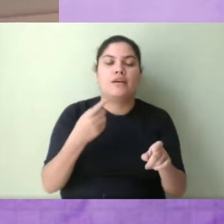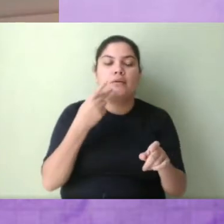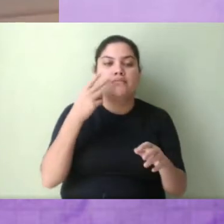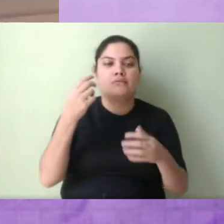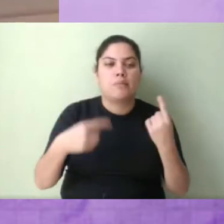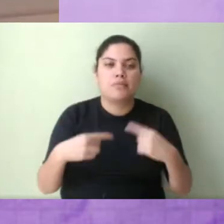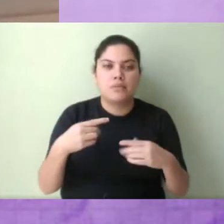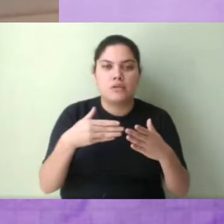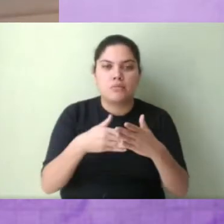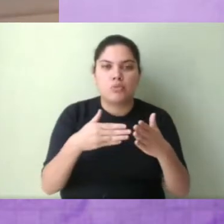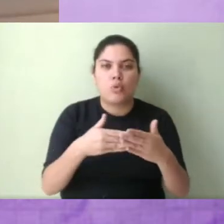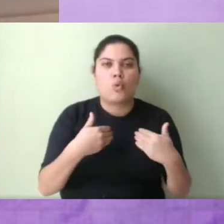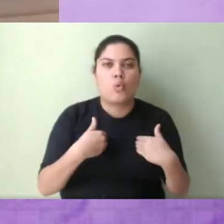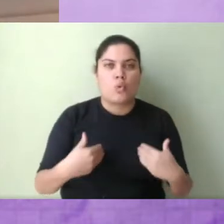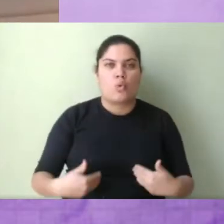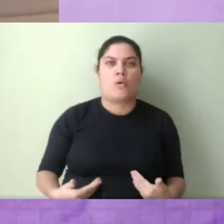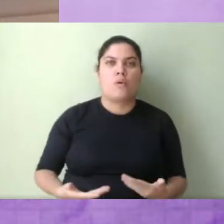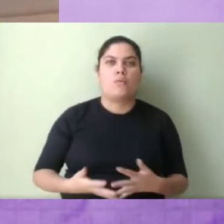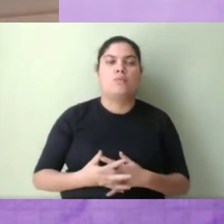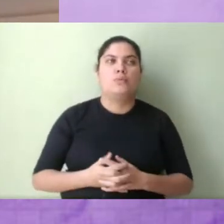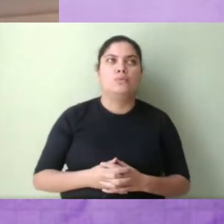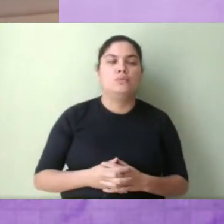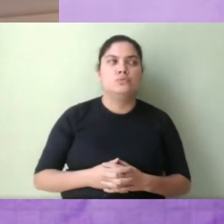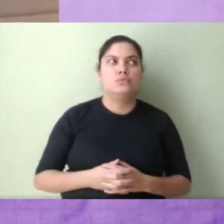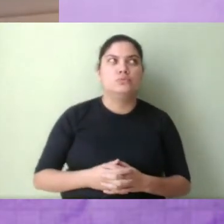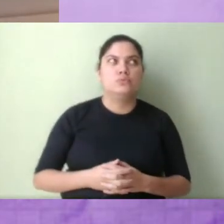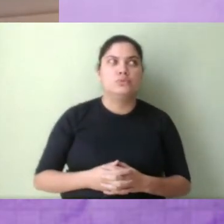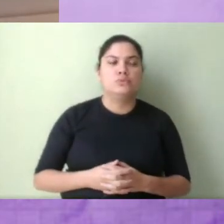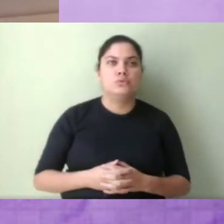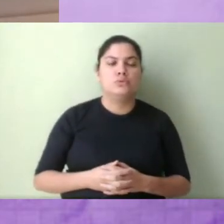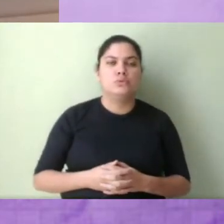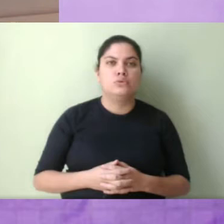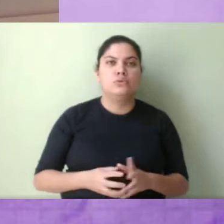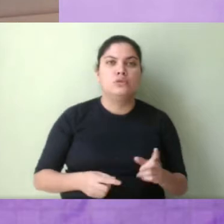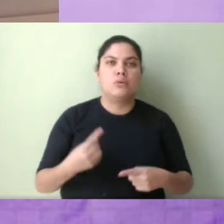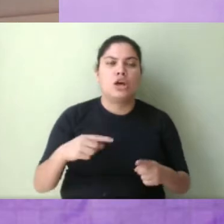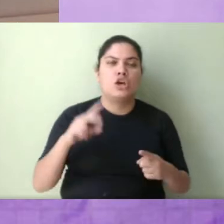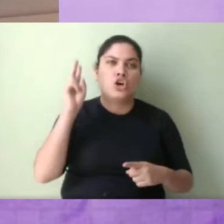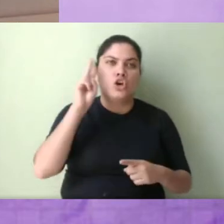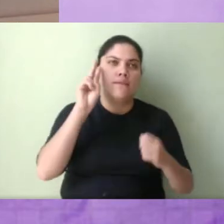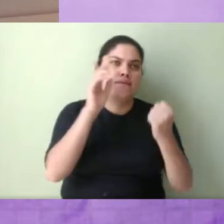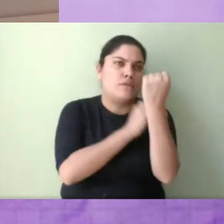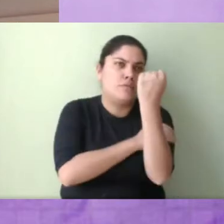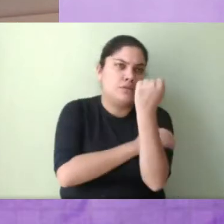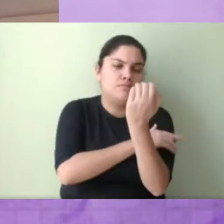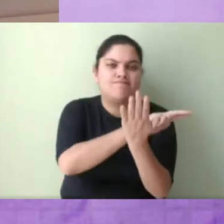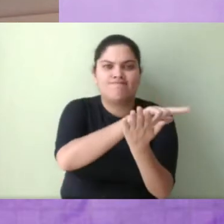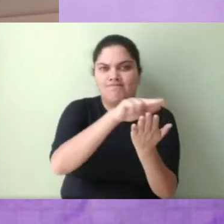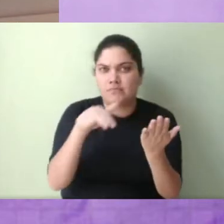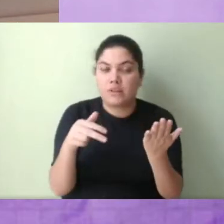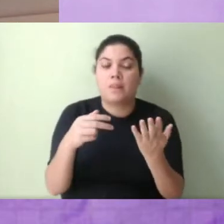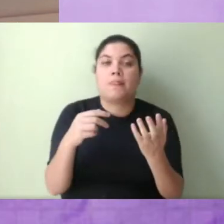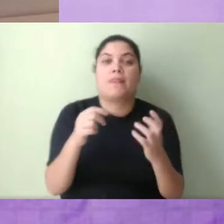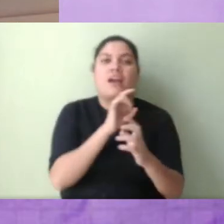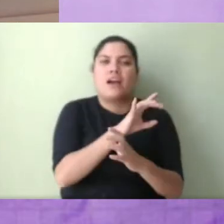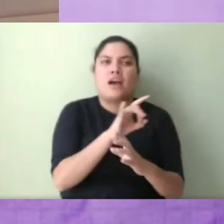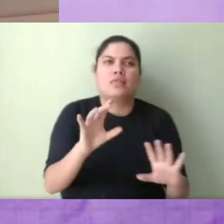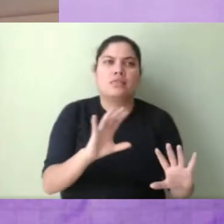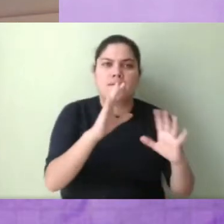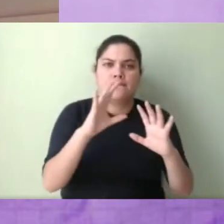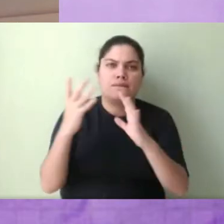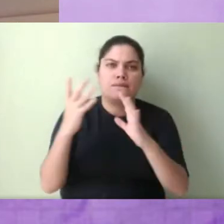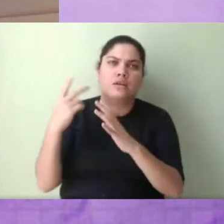um antropólogo, aí eu participei também, e chamamos um ginecologista, e aí a gente debateu limites do corpo, a